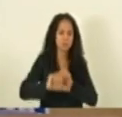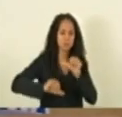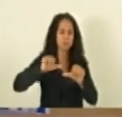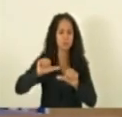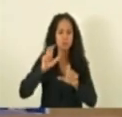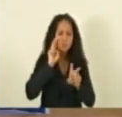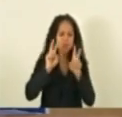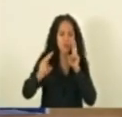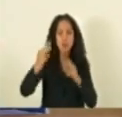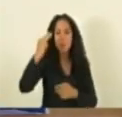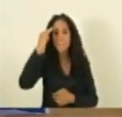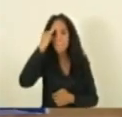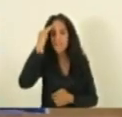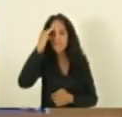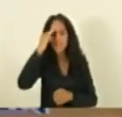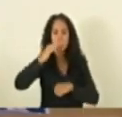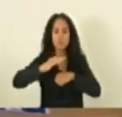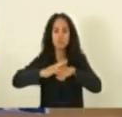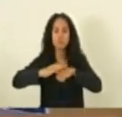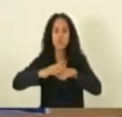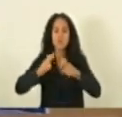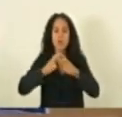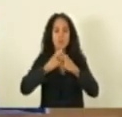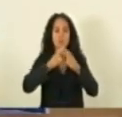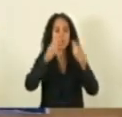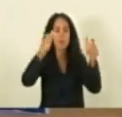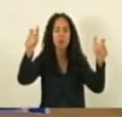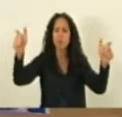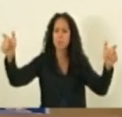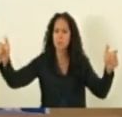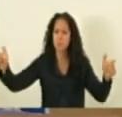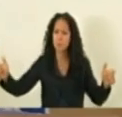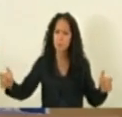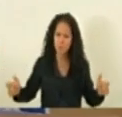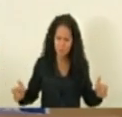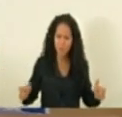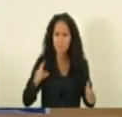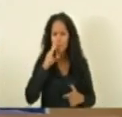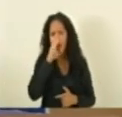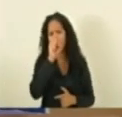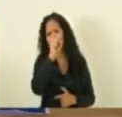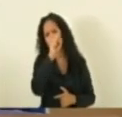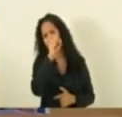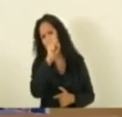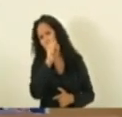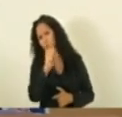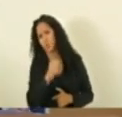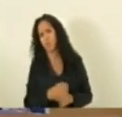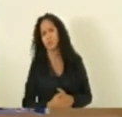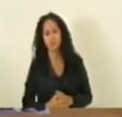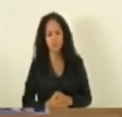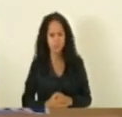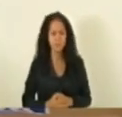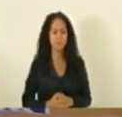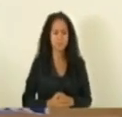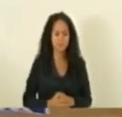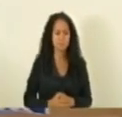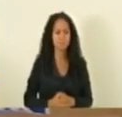doenças mentais cada vez mais fortes, as coisas ocorrendo numa velocidade enorme.